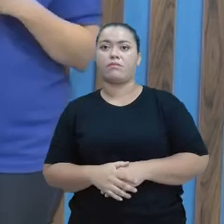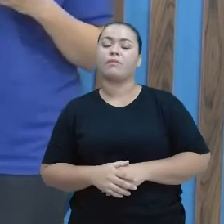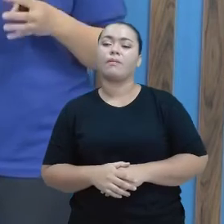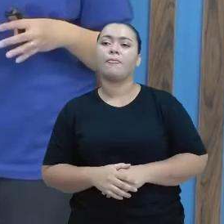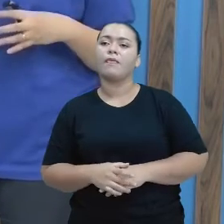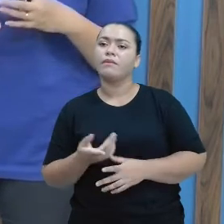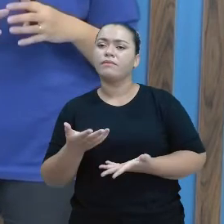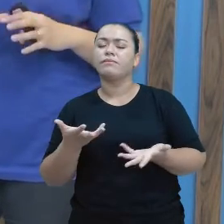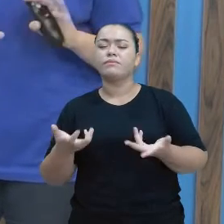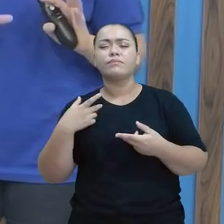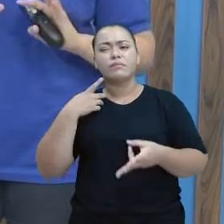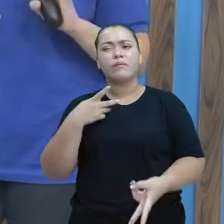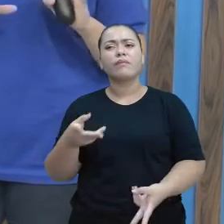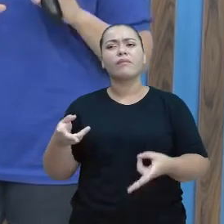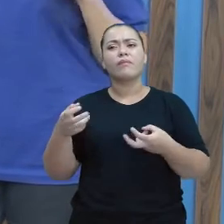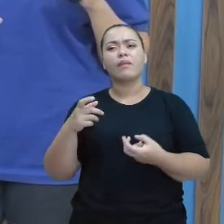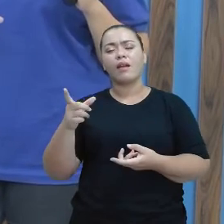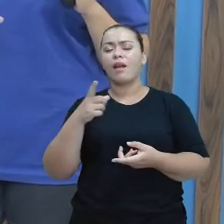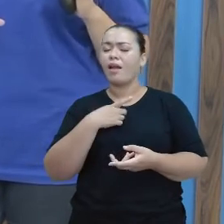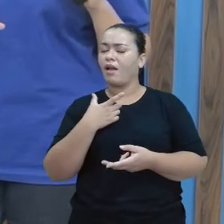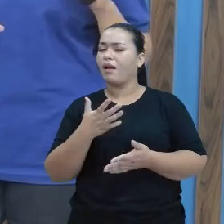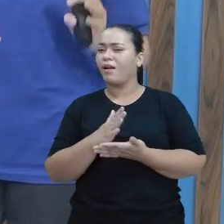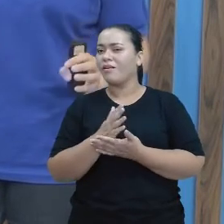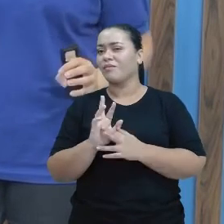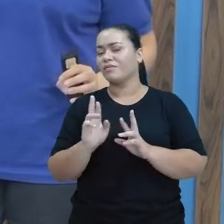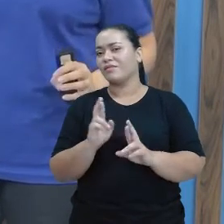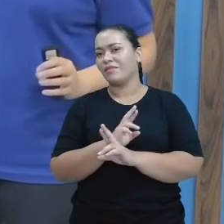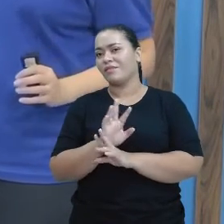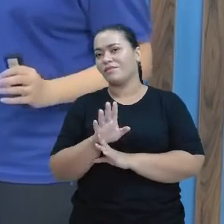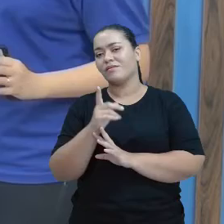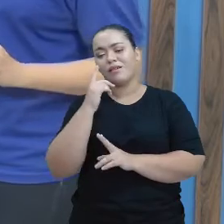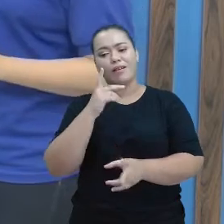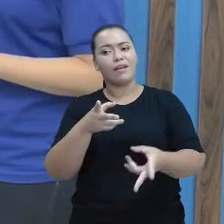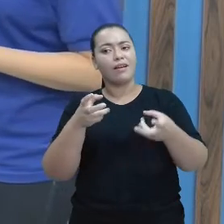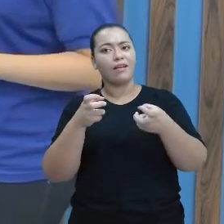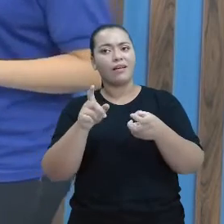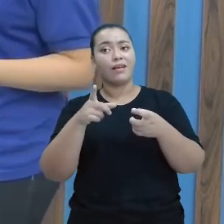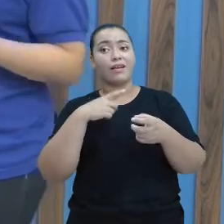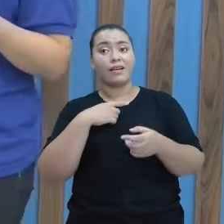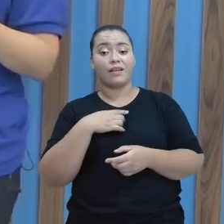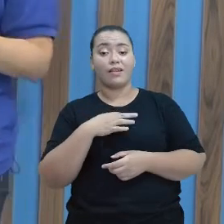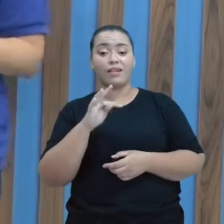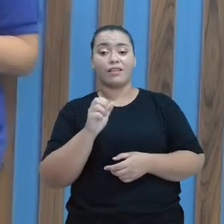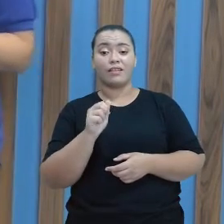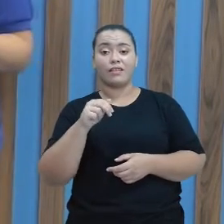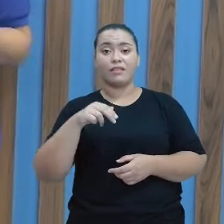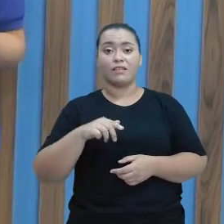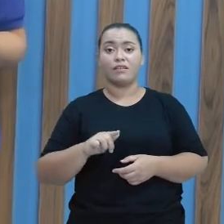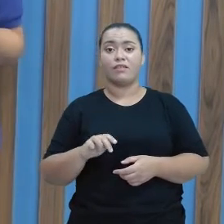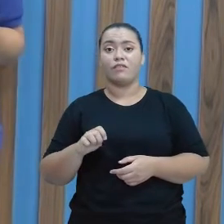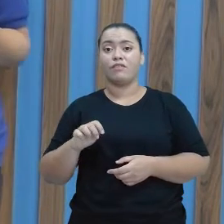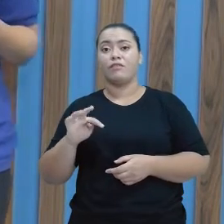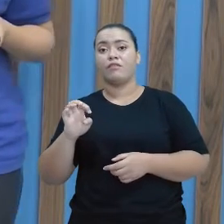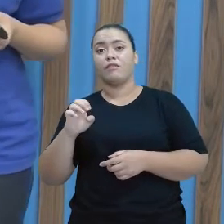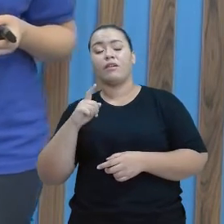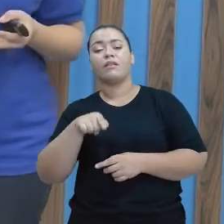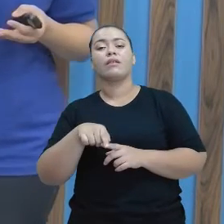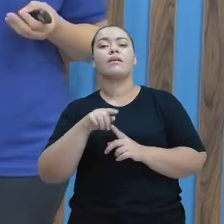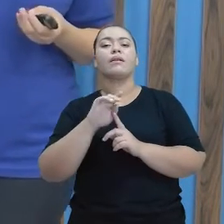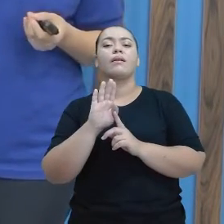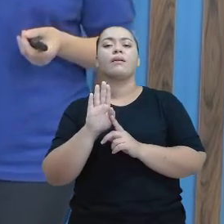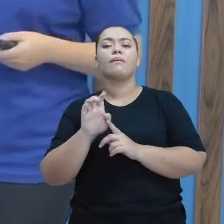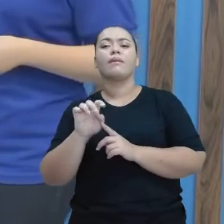a gente já conseguiu perceber algumas relações. Então, a gente vai observar a tangente de beta também sendo confeccionada através